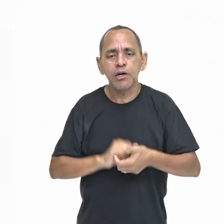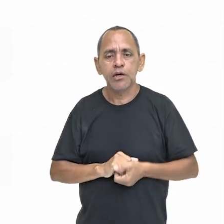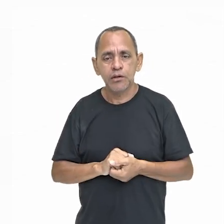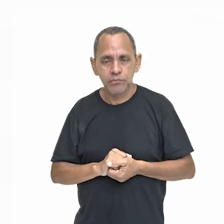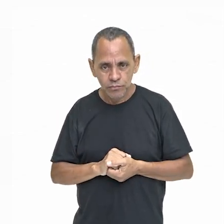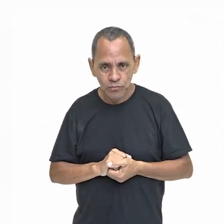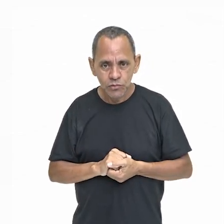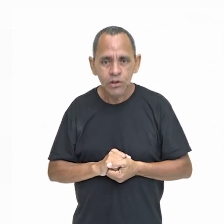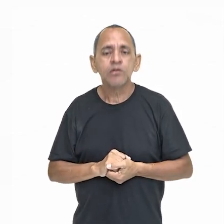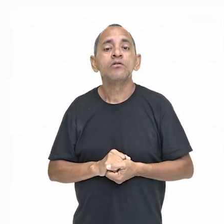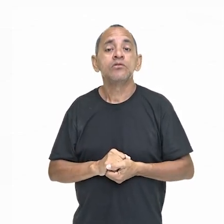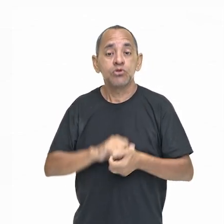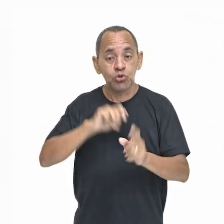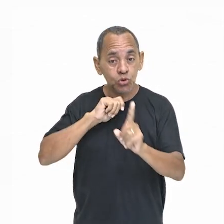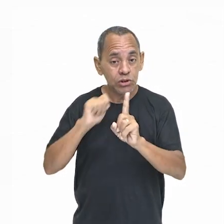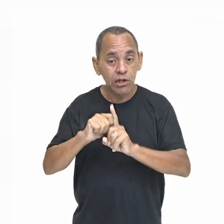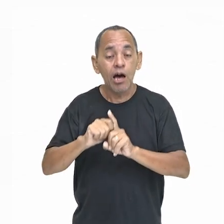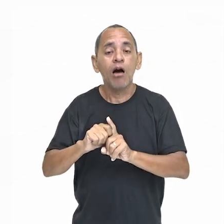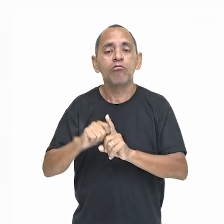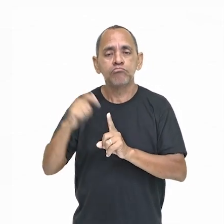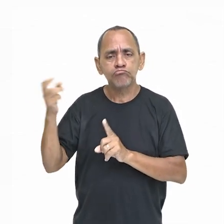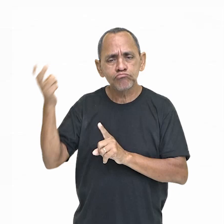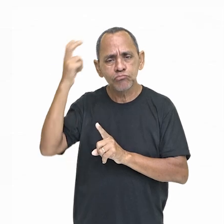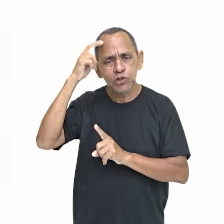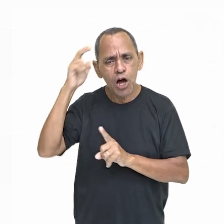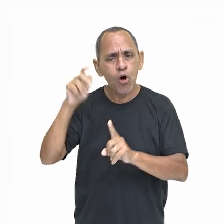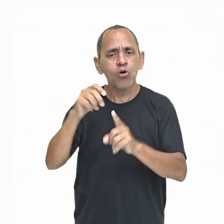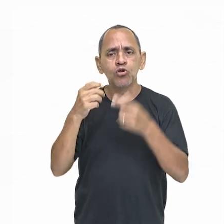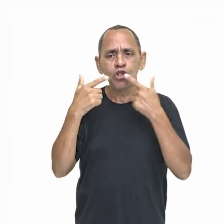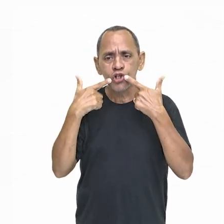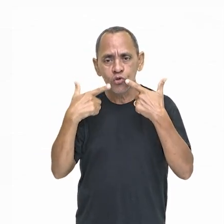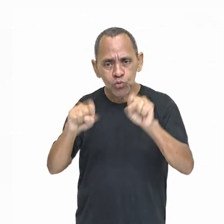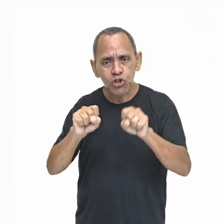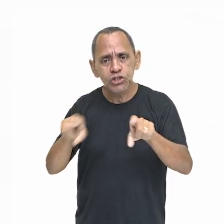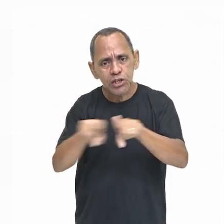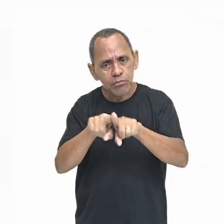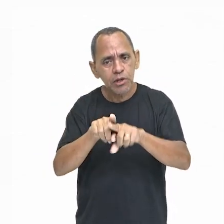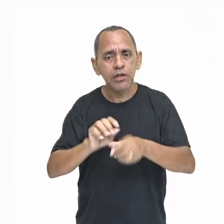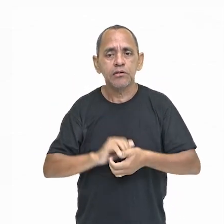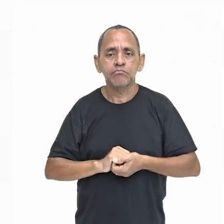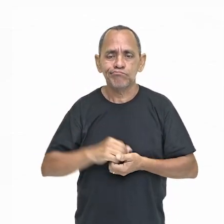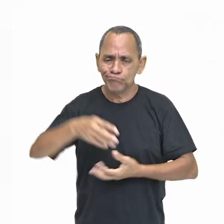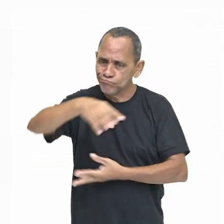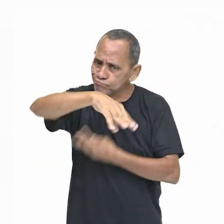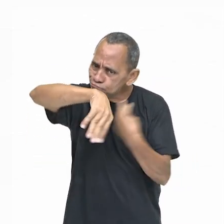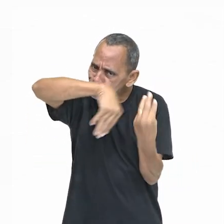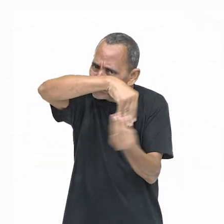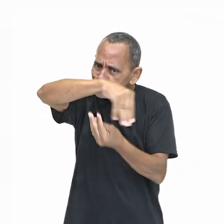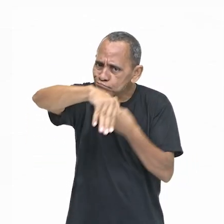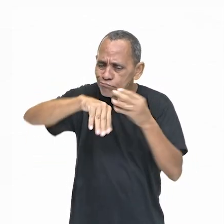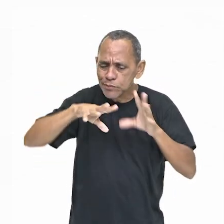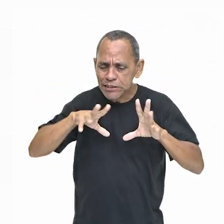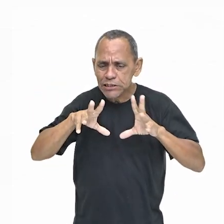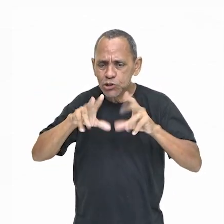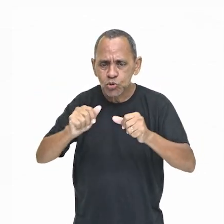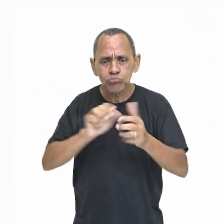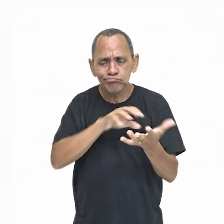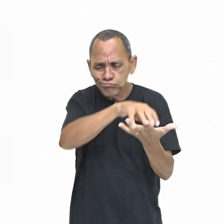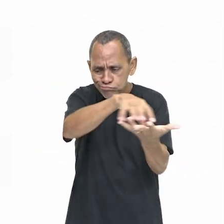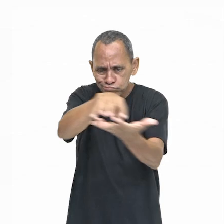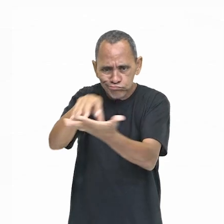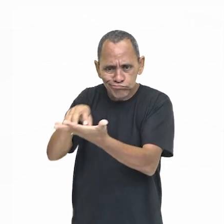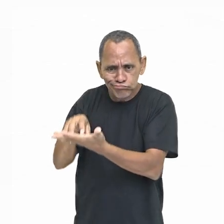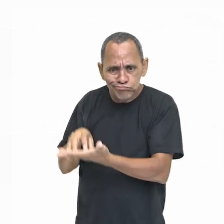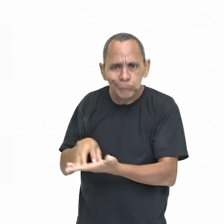social, cultural, linguística, e isso envolve todas as instituições daquela sociedade. Ele vai